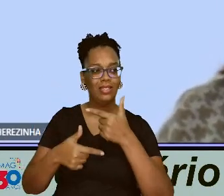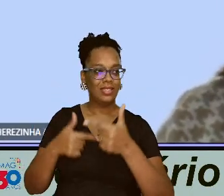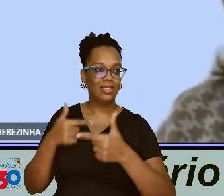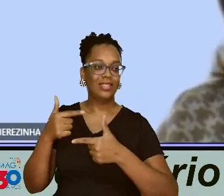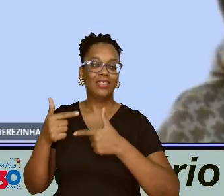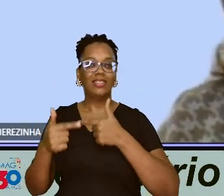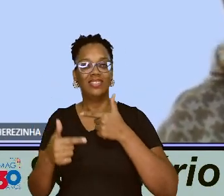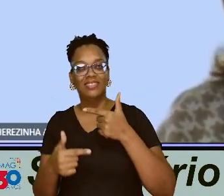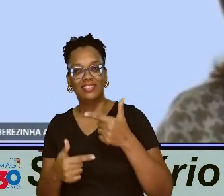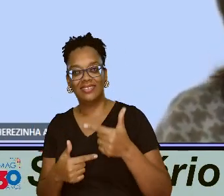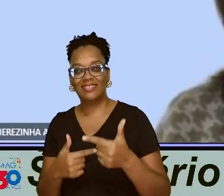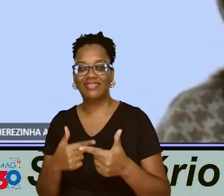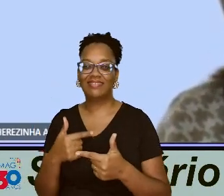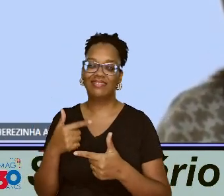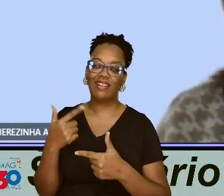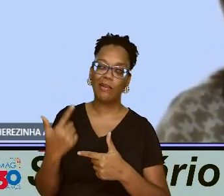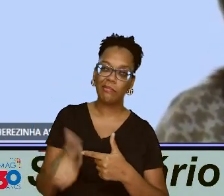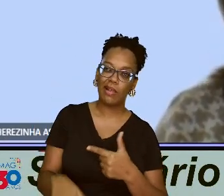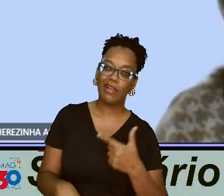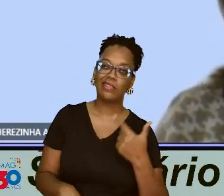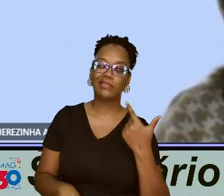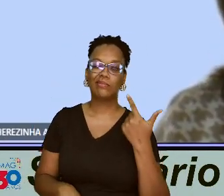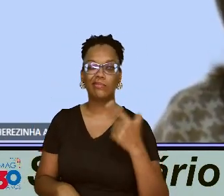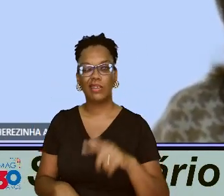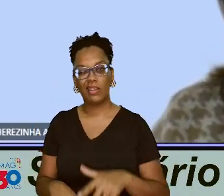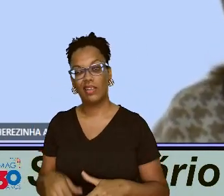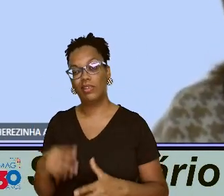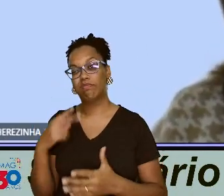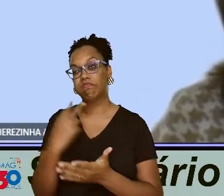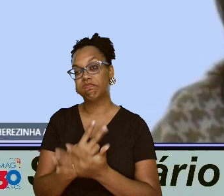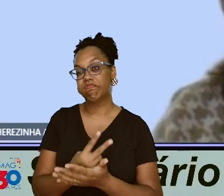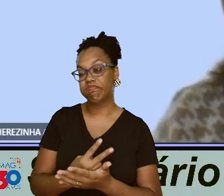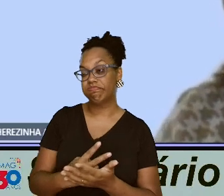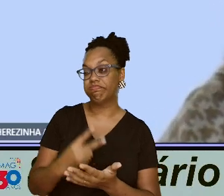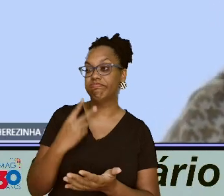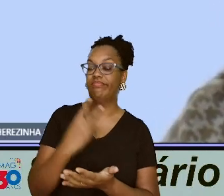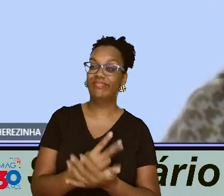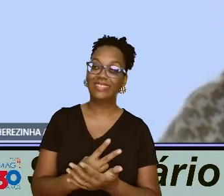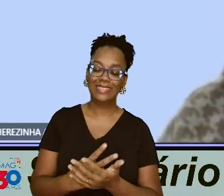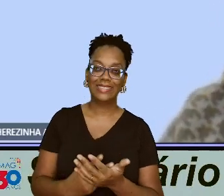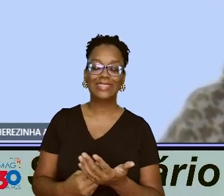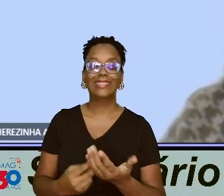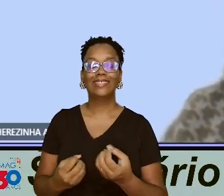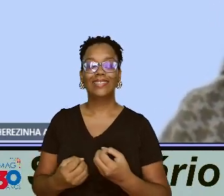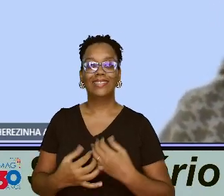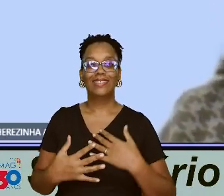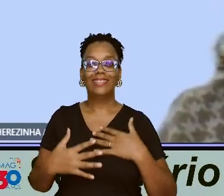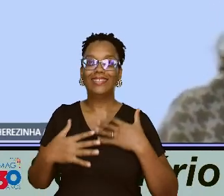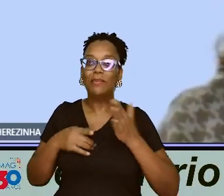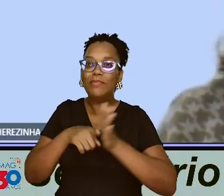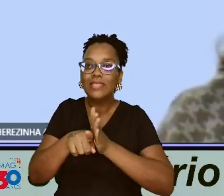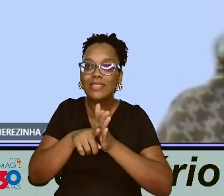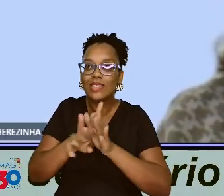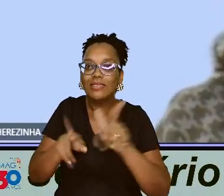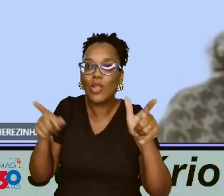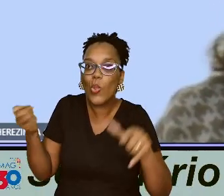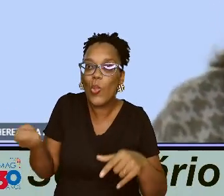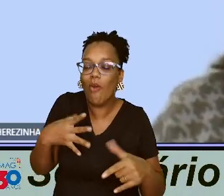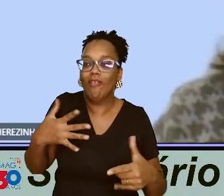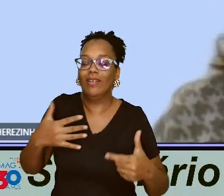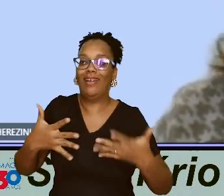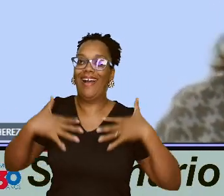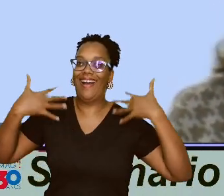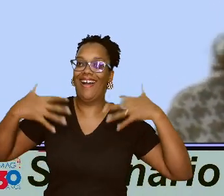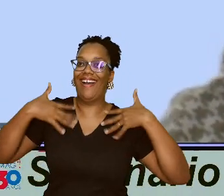tanto repetitivo, um tanto maçante, e esse sopro de vida de poder fazer algo novo e